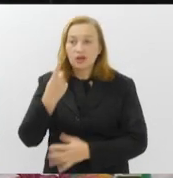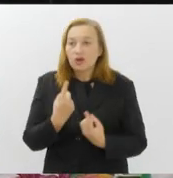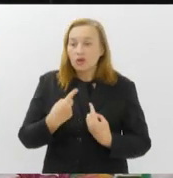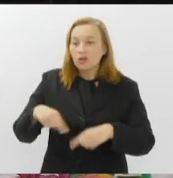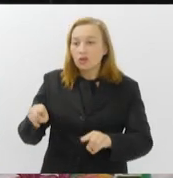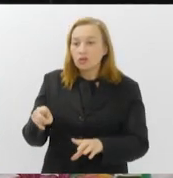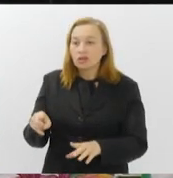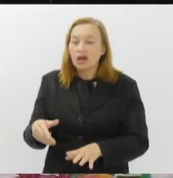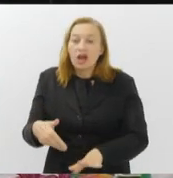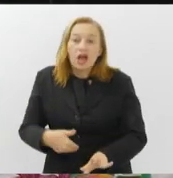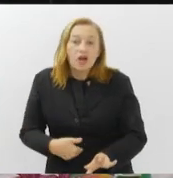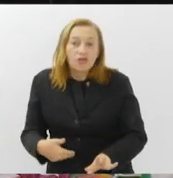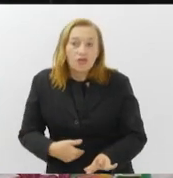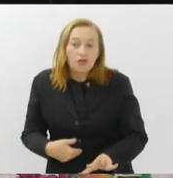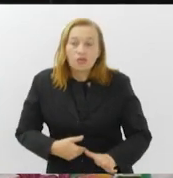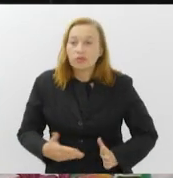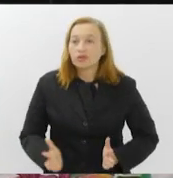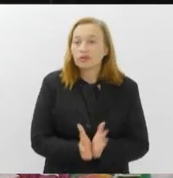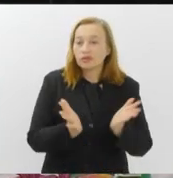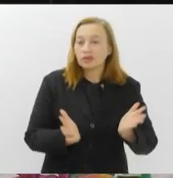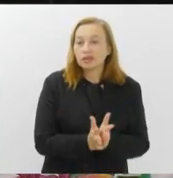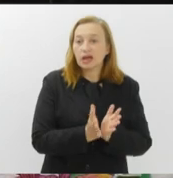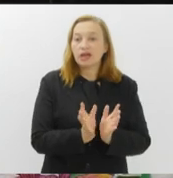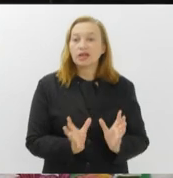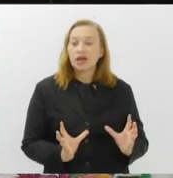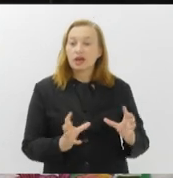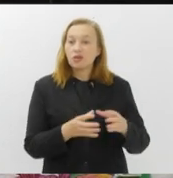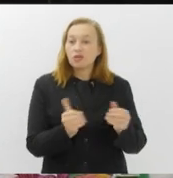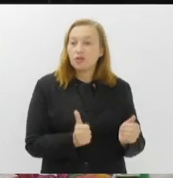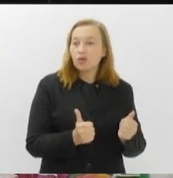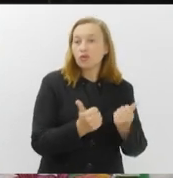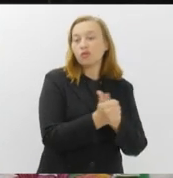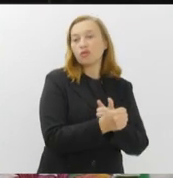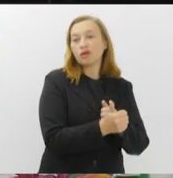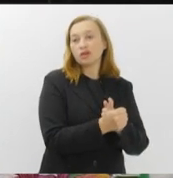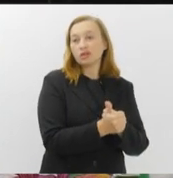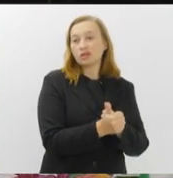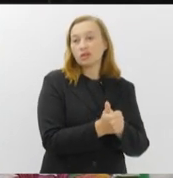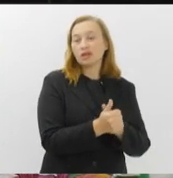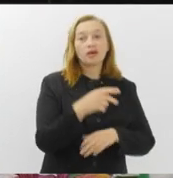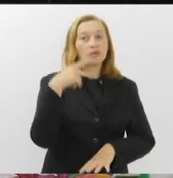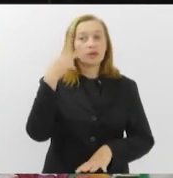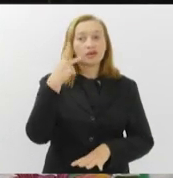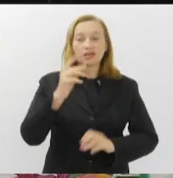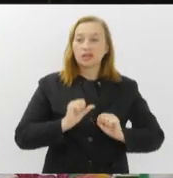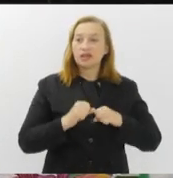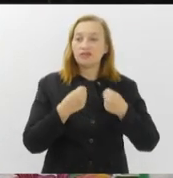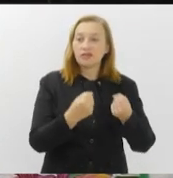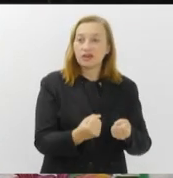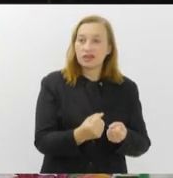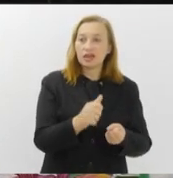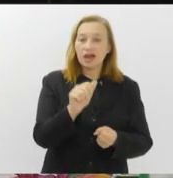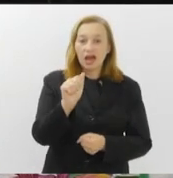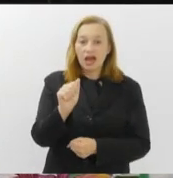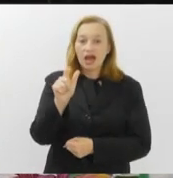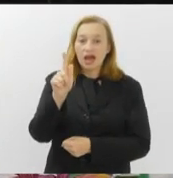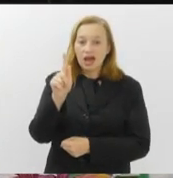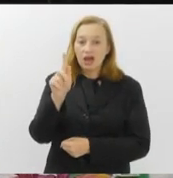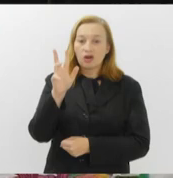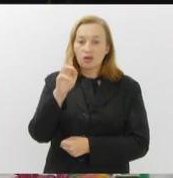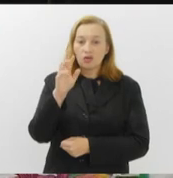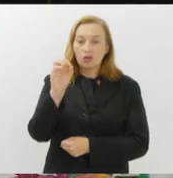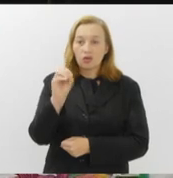à Miséria e a Frente Parlamentar em Defesa da Agroecologia e da Economia